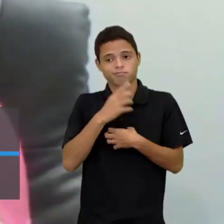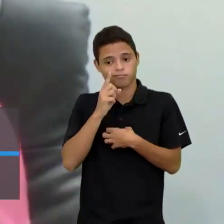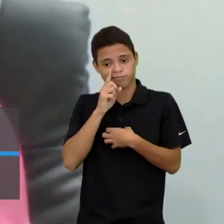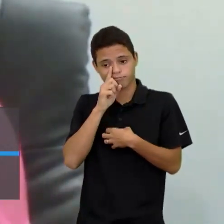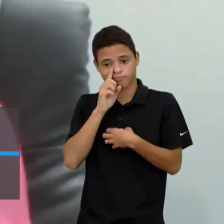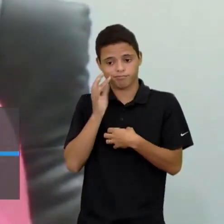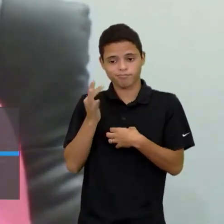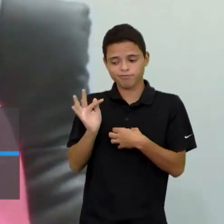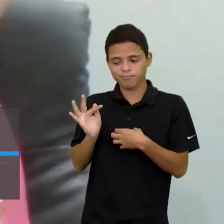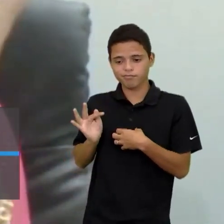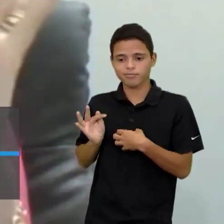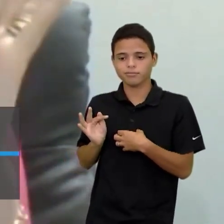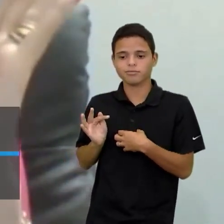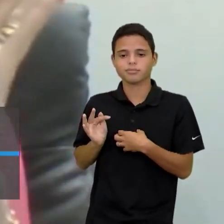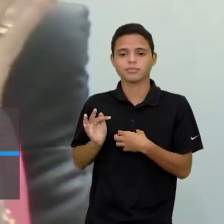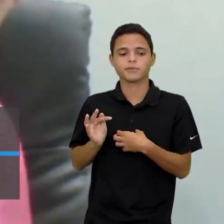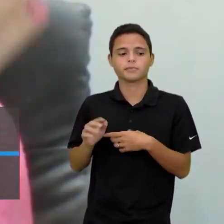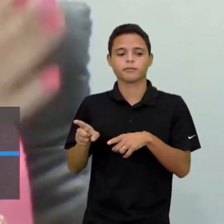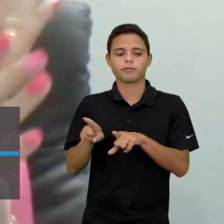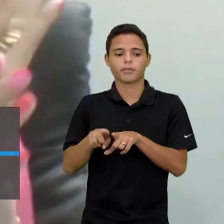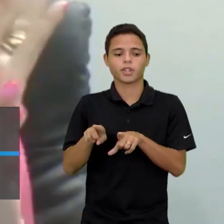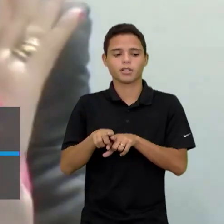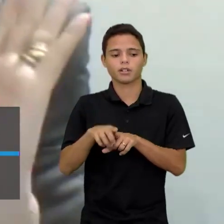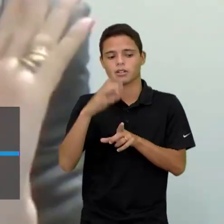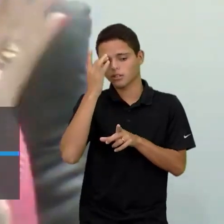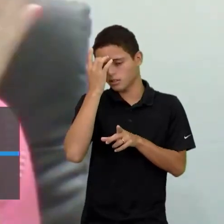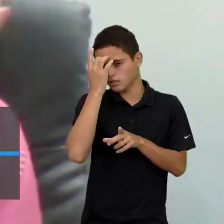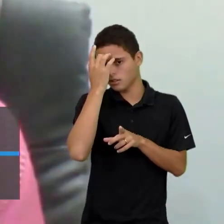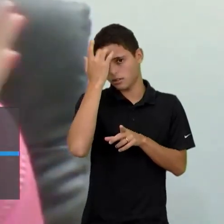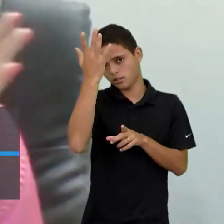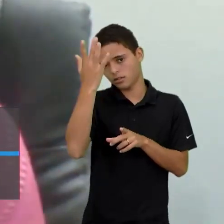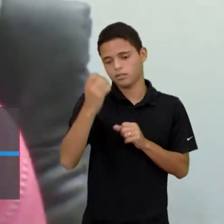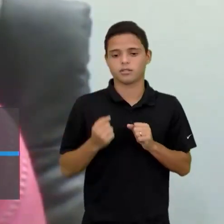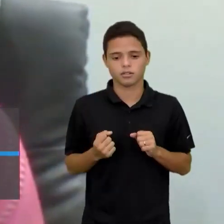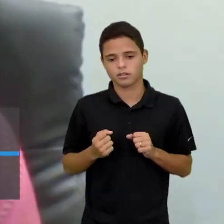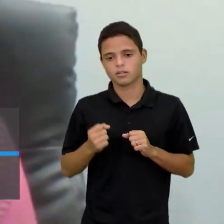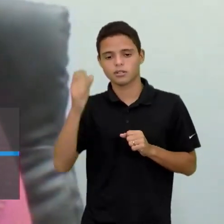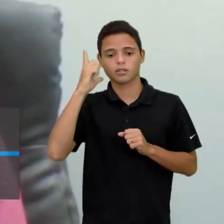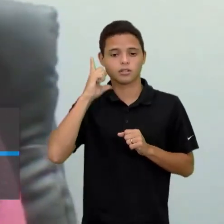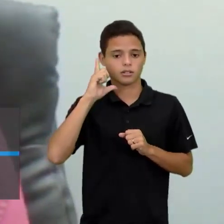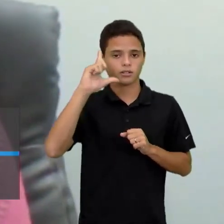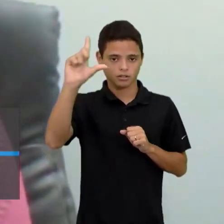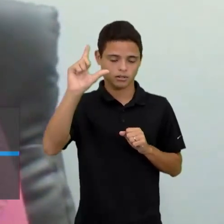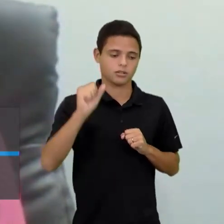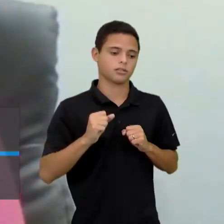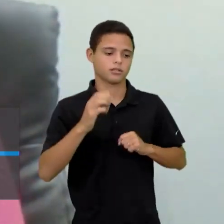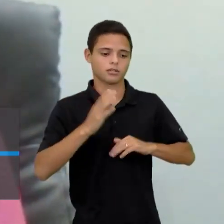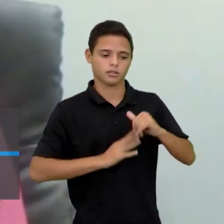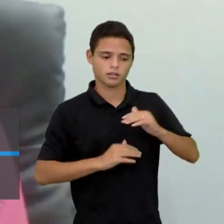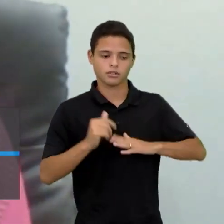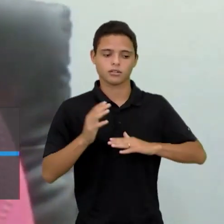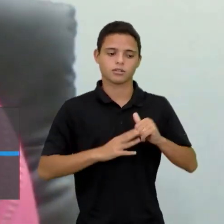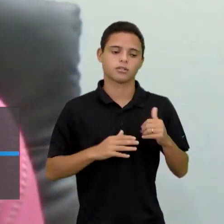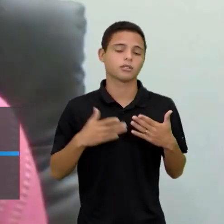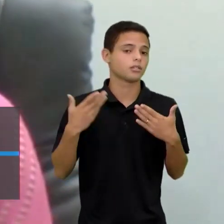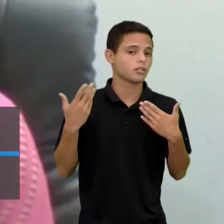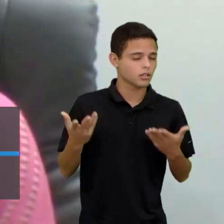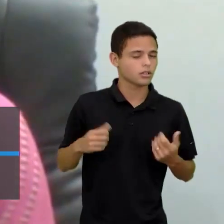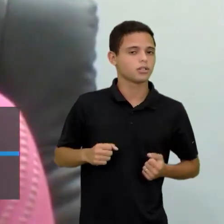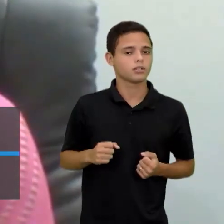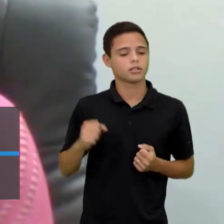constrangidos, então a gente plastifica, porque é mais fácil a higienização e tudo, e eles conseguem manipular. Então, para aquele que, no